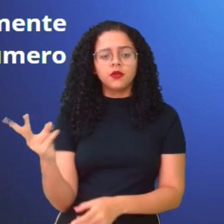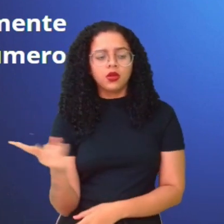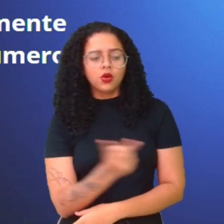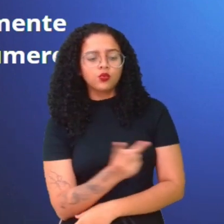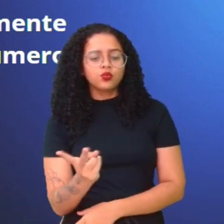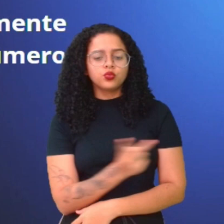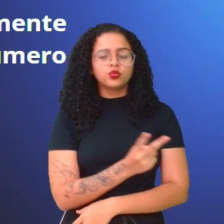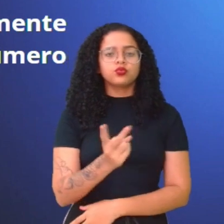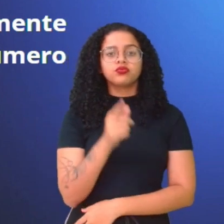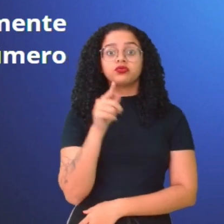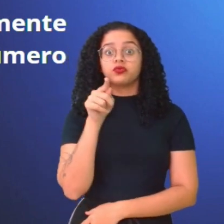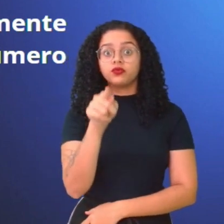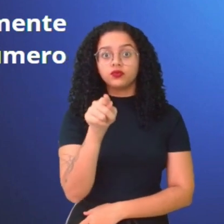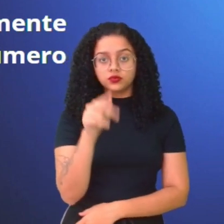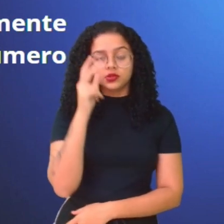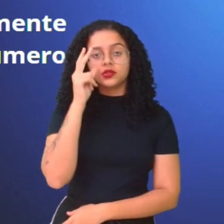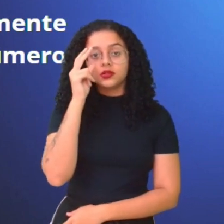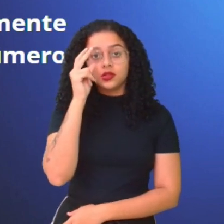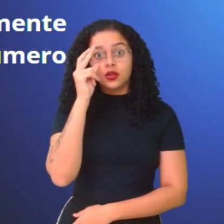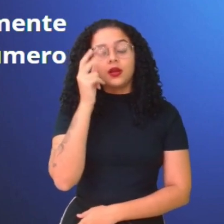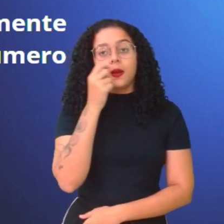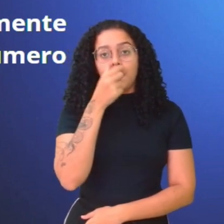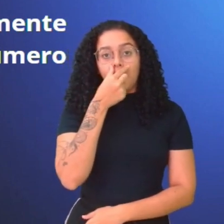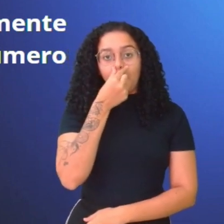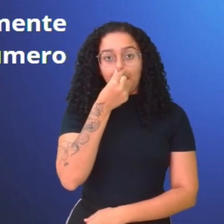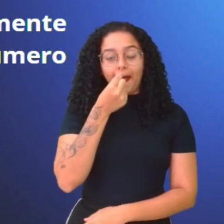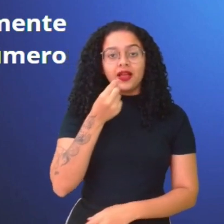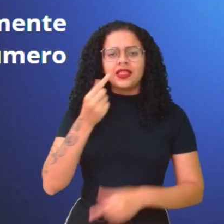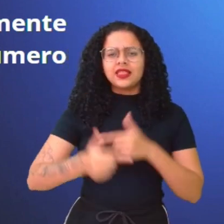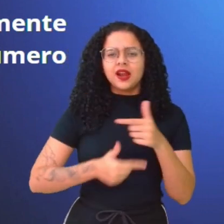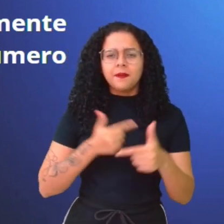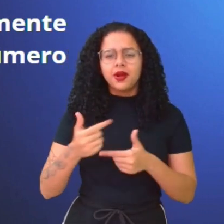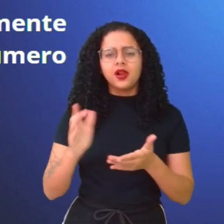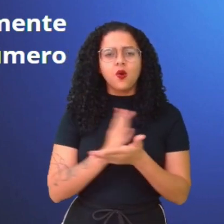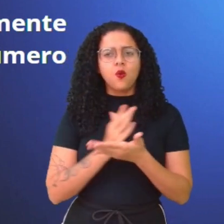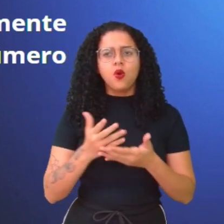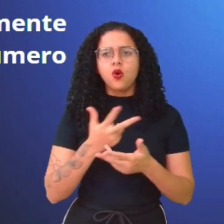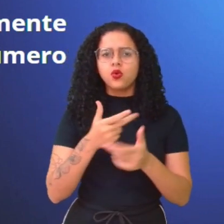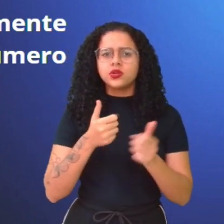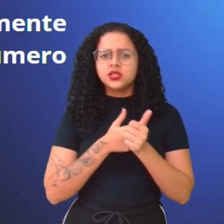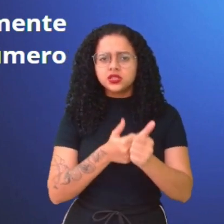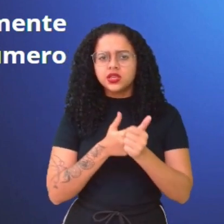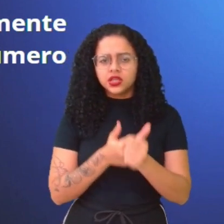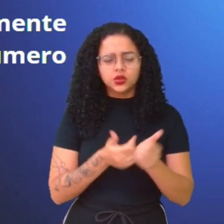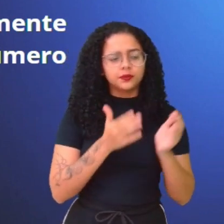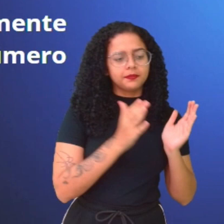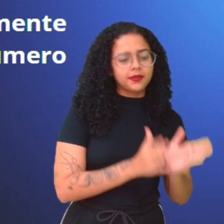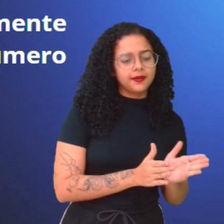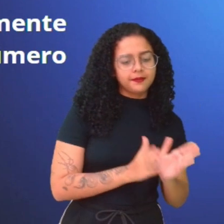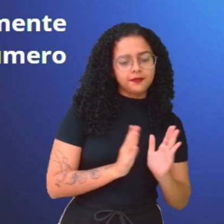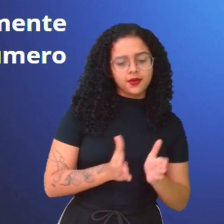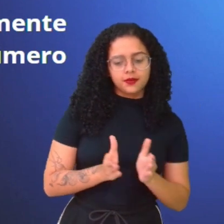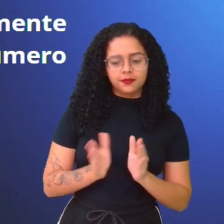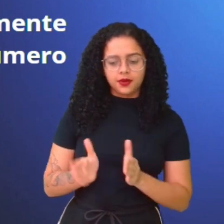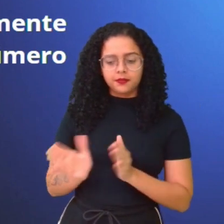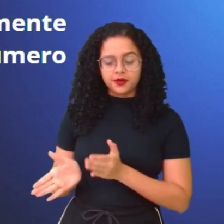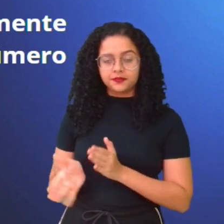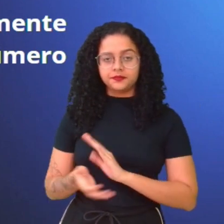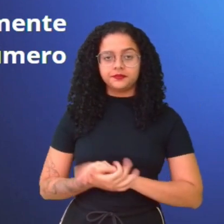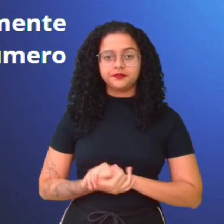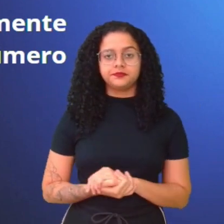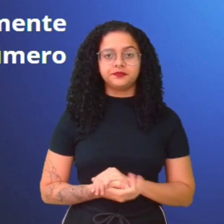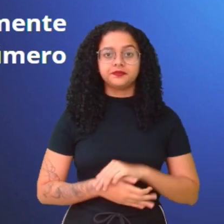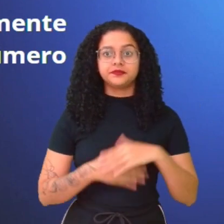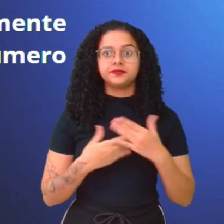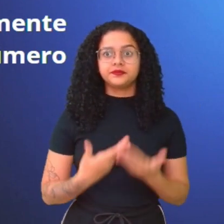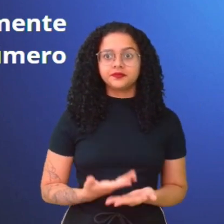outra é você trabalhar algo, você resolver algo, seguindo um passo a passo, tá certo? E a